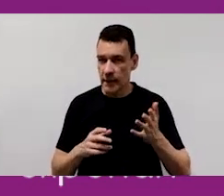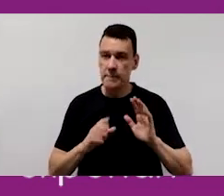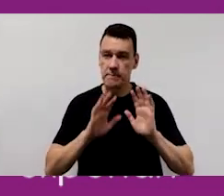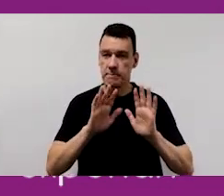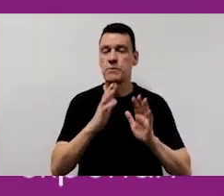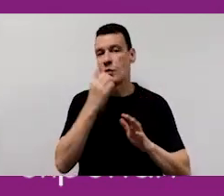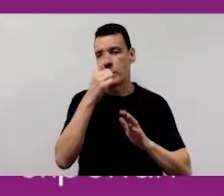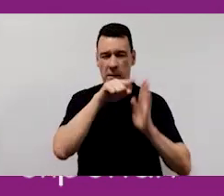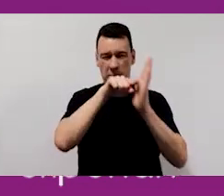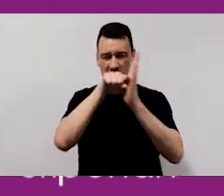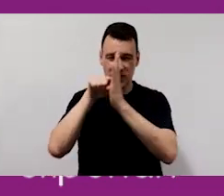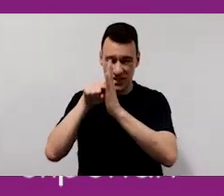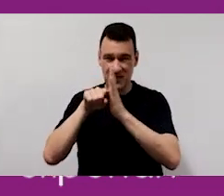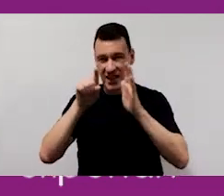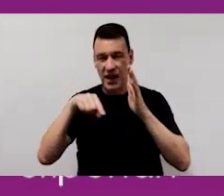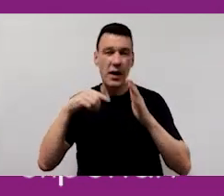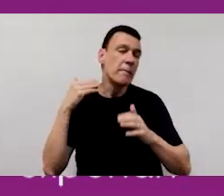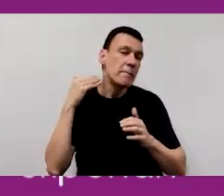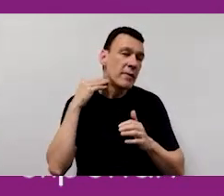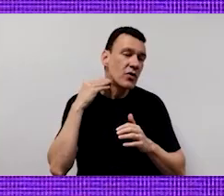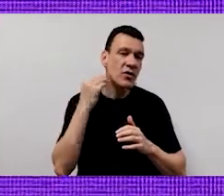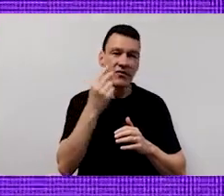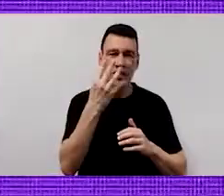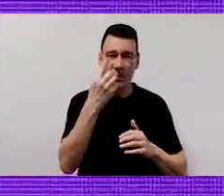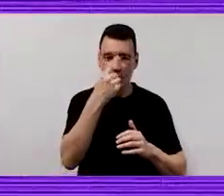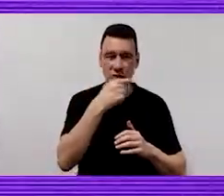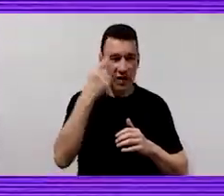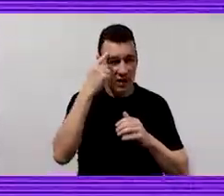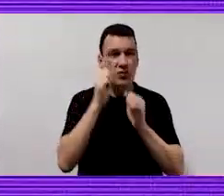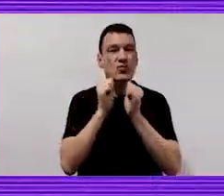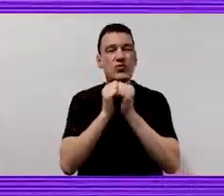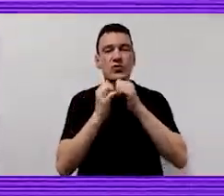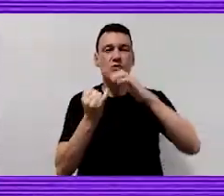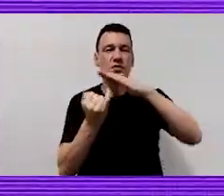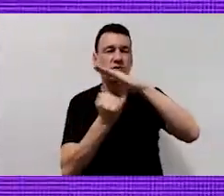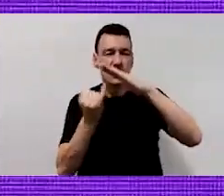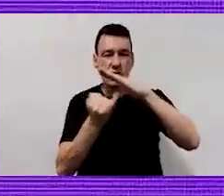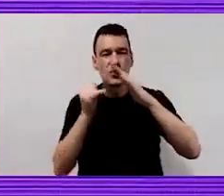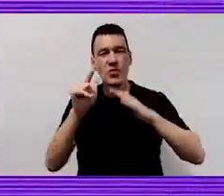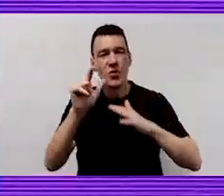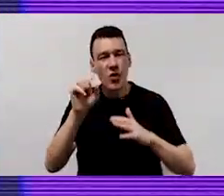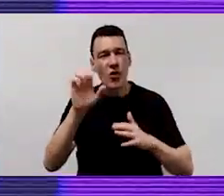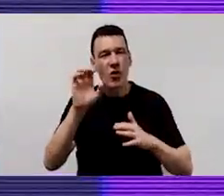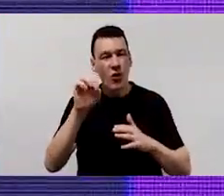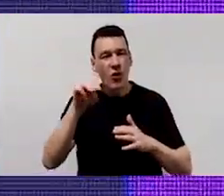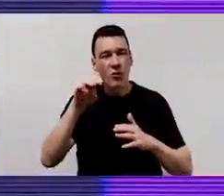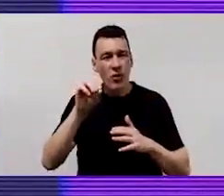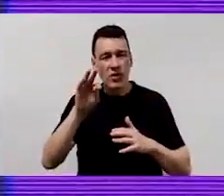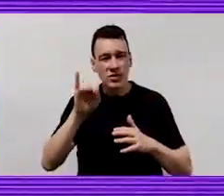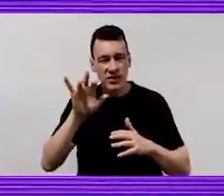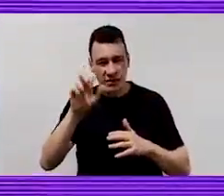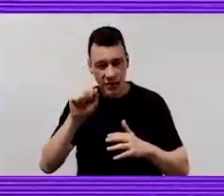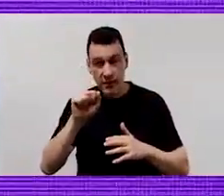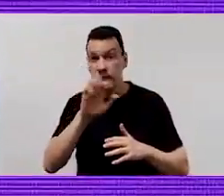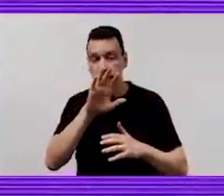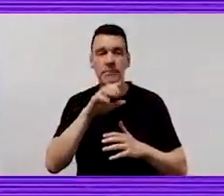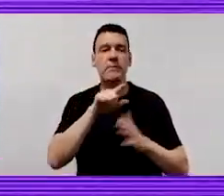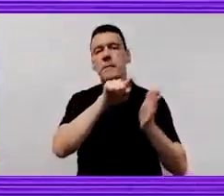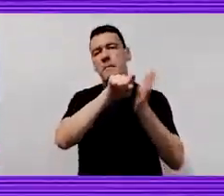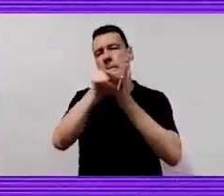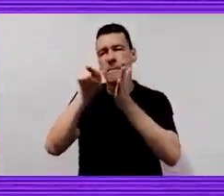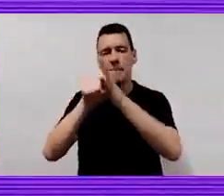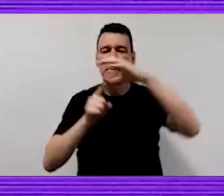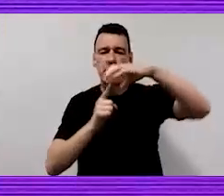Banco 24 Horas com o Instituto Locomotiva, que perguntou para uma série de consumidores quais são as maiores preocupações